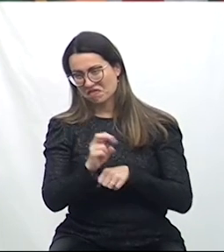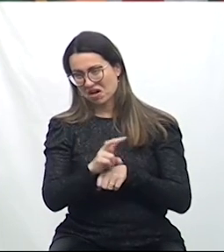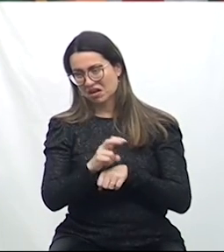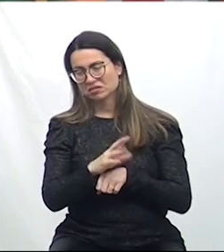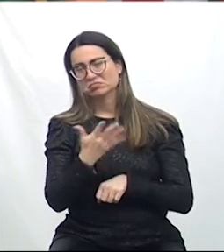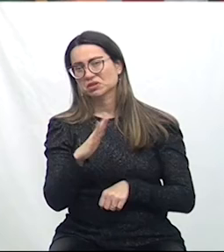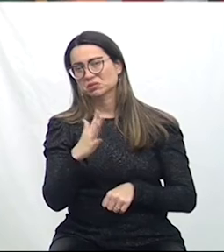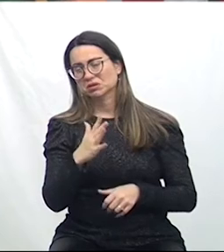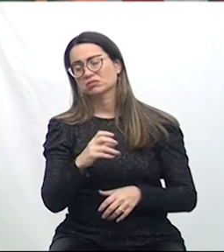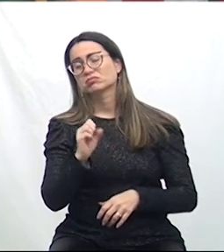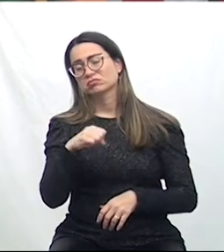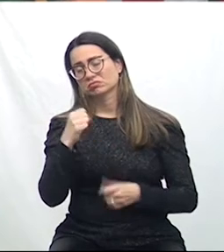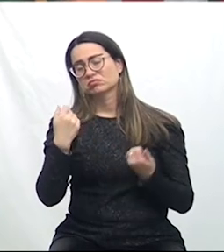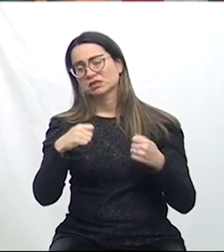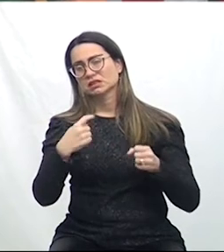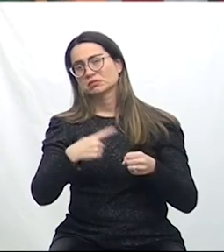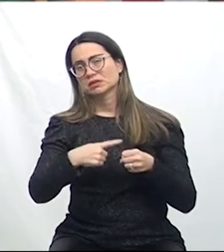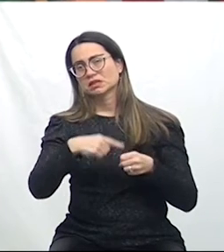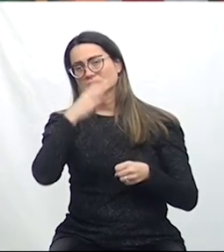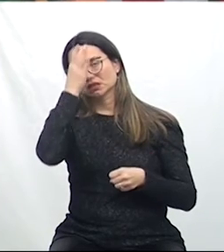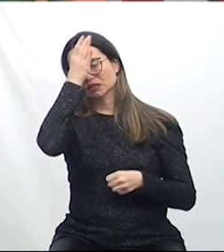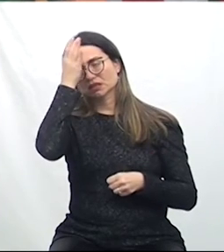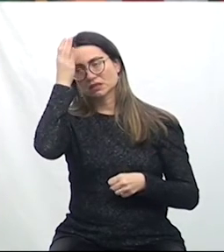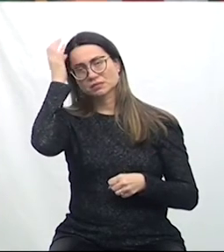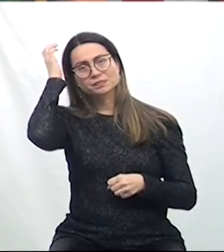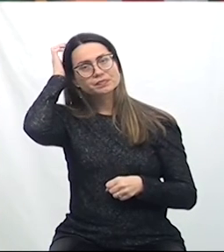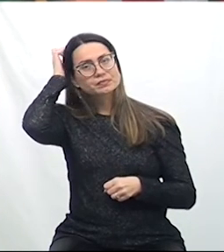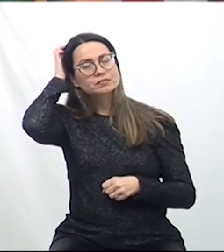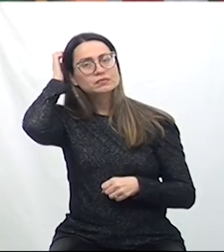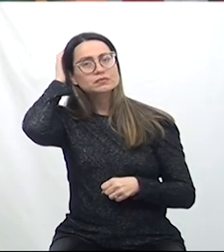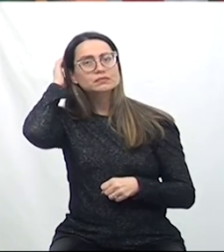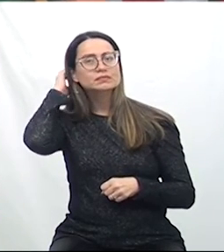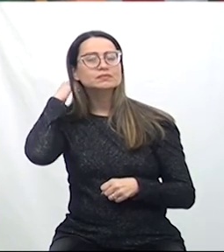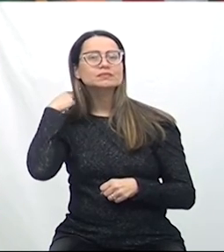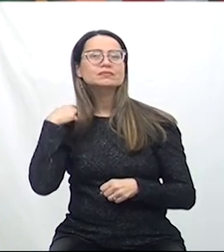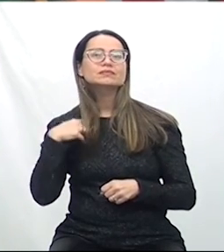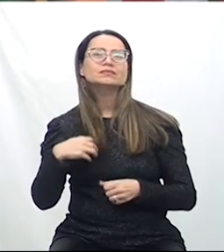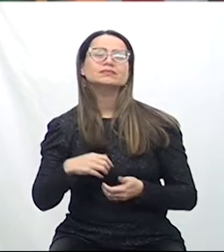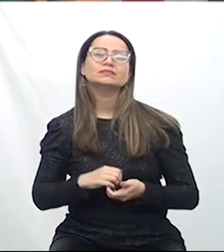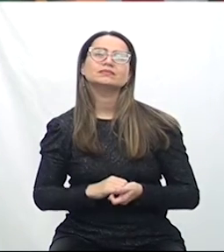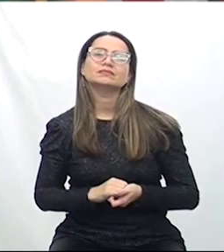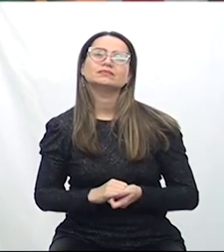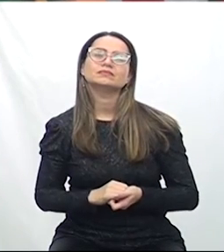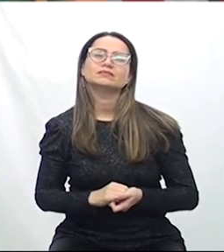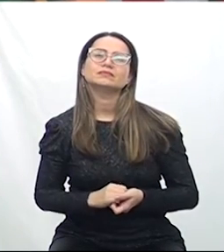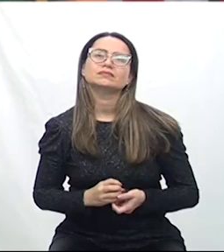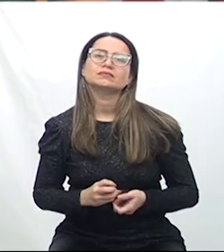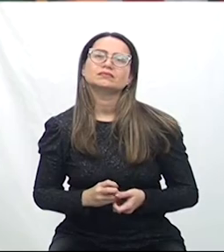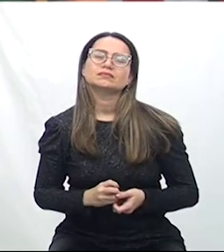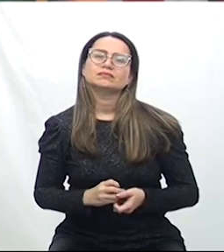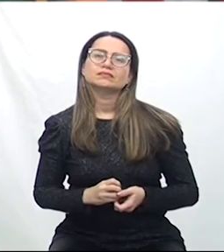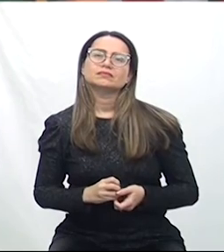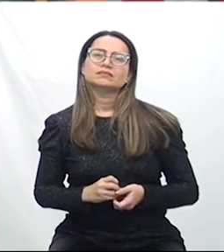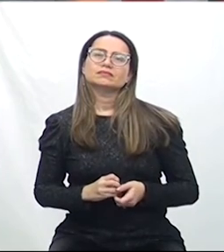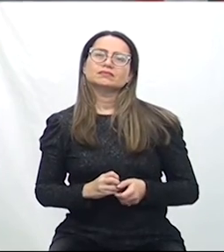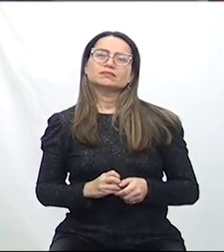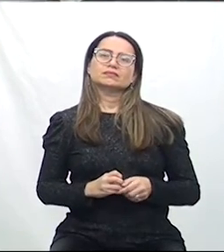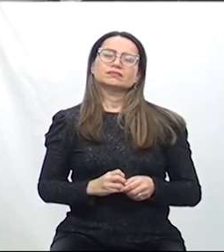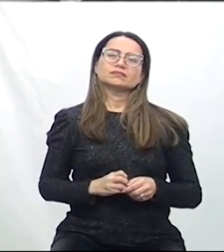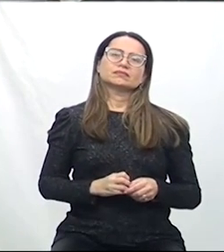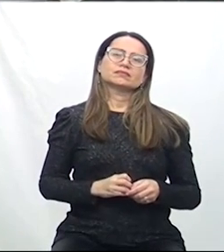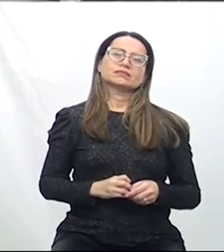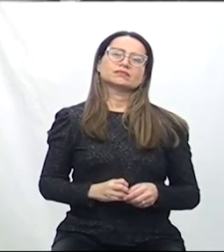No mínimo, 50. É o mínimo. Quem sabe eu estou profetizando aqui, né, Paulo? Era isso. Obrigado, senhora